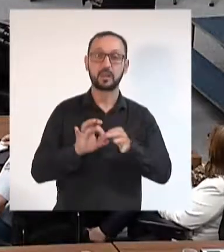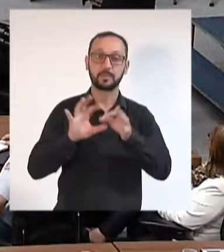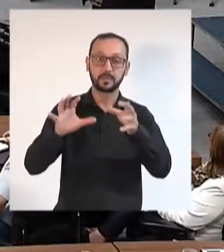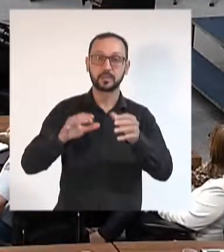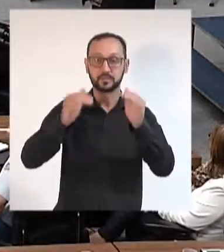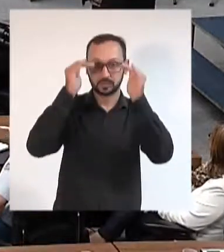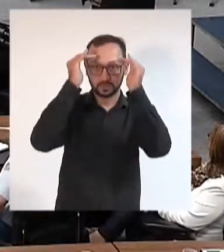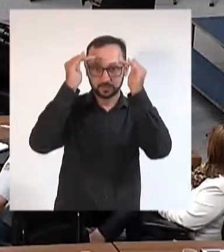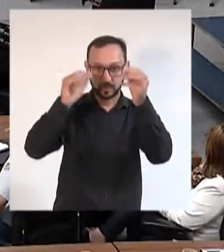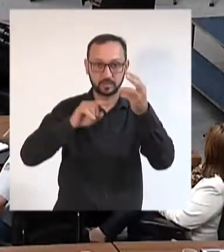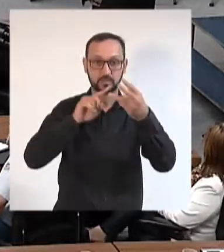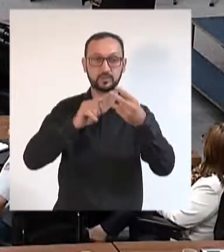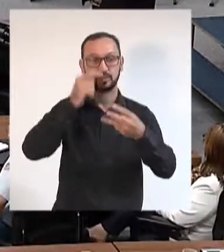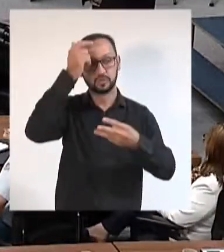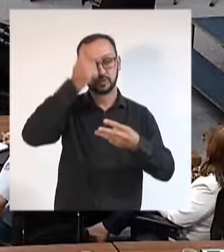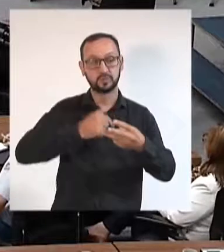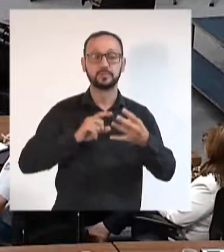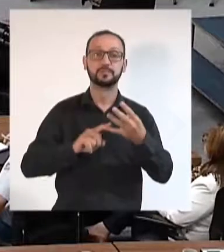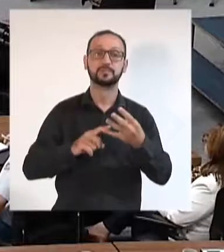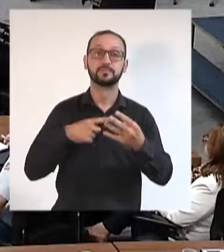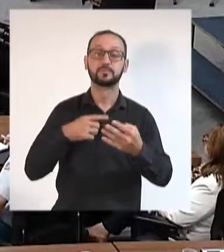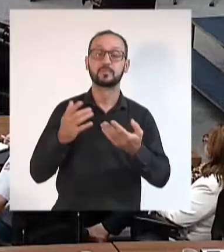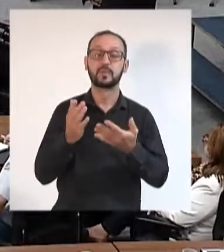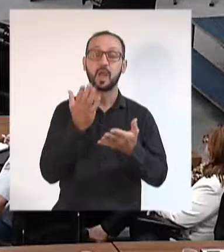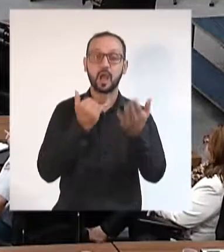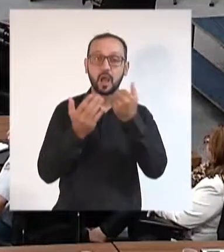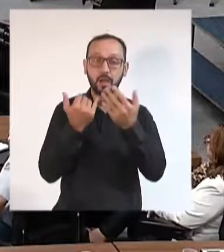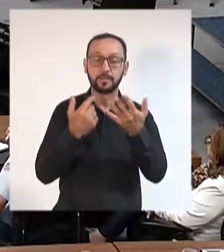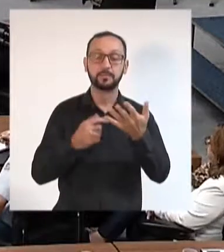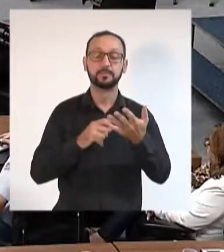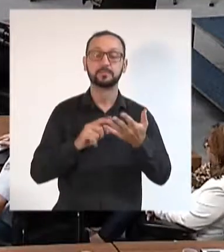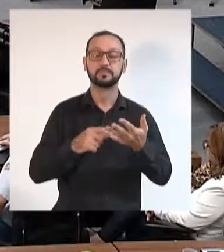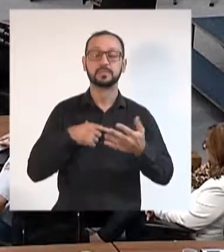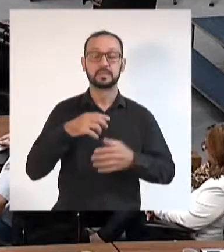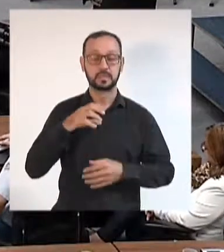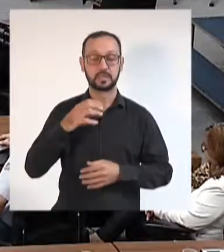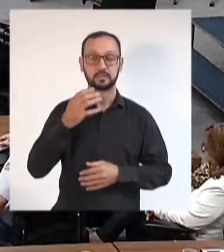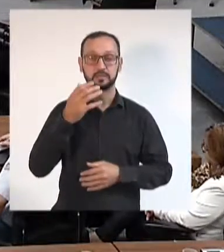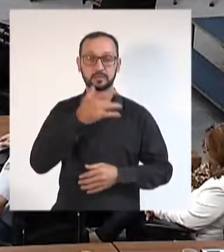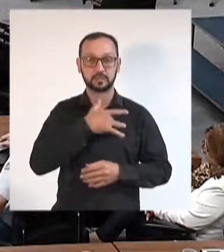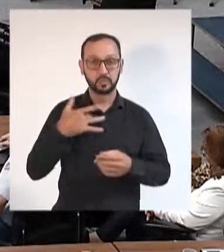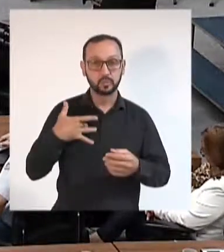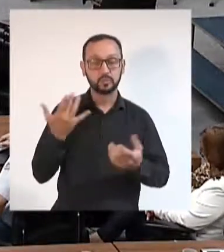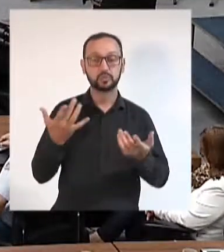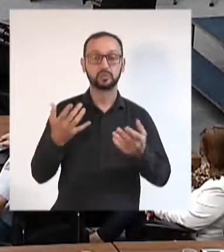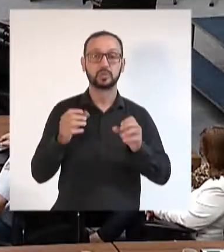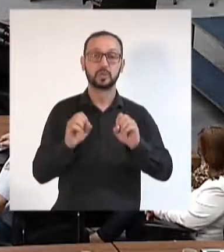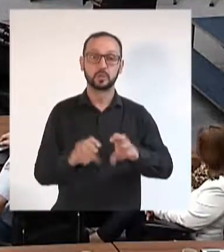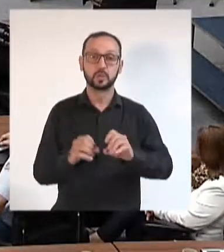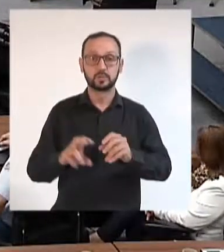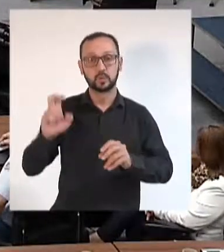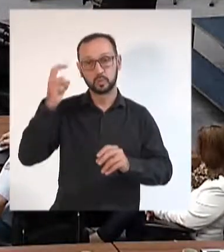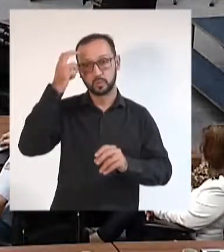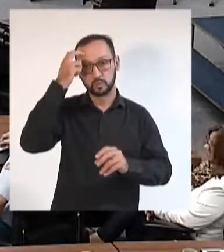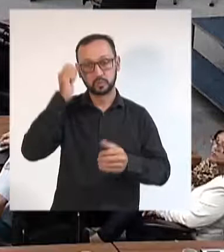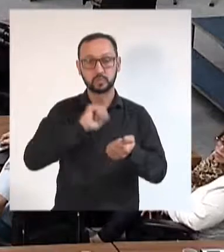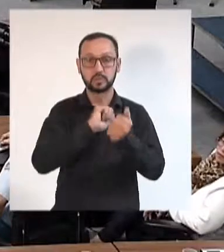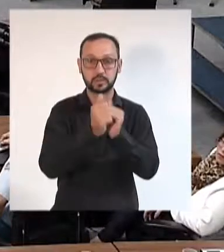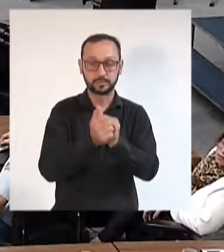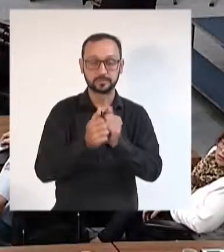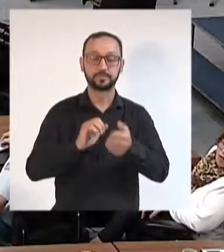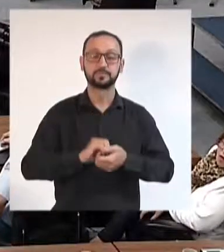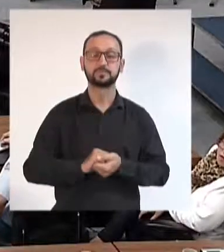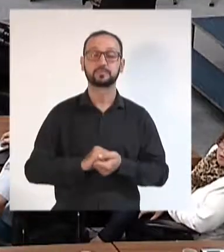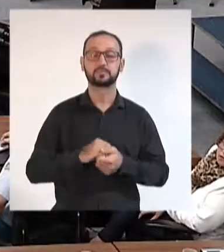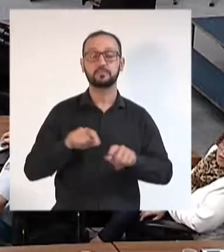ao respeito e à dignidade, aos alimentos, à saúde, à educação, cultura, esporte e lazer,